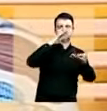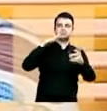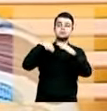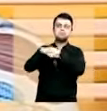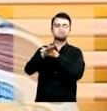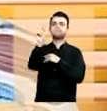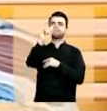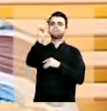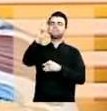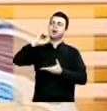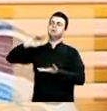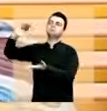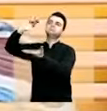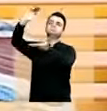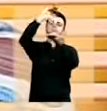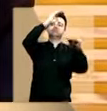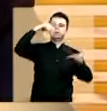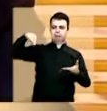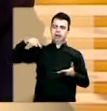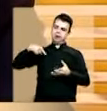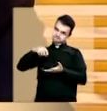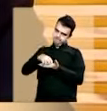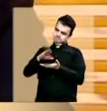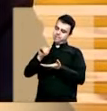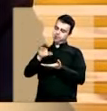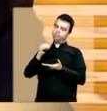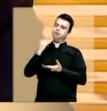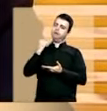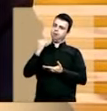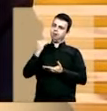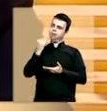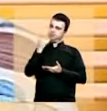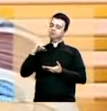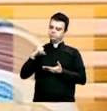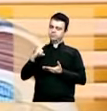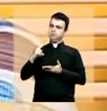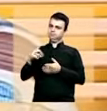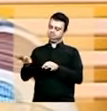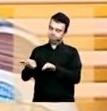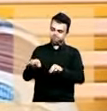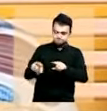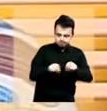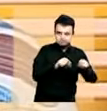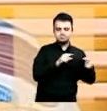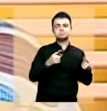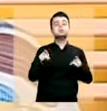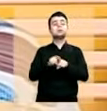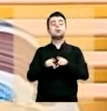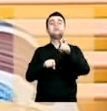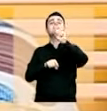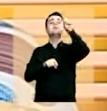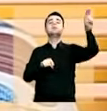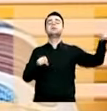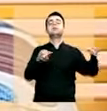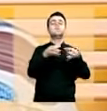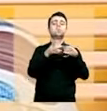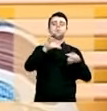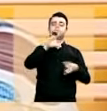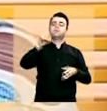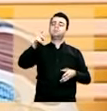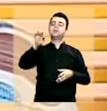não armazenam, eles não processam como a gente. E hoje, nosso maior parceiro são as